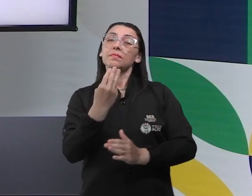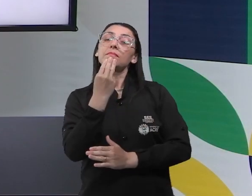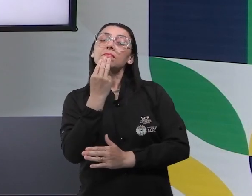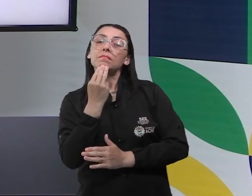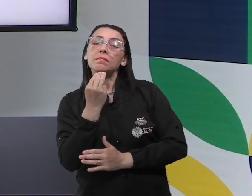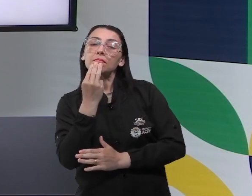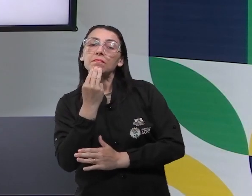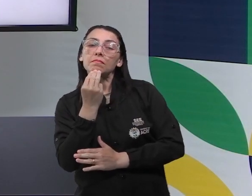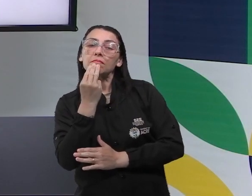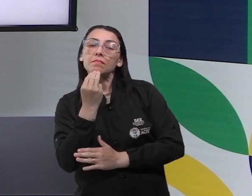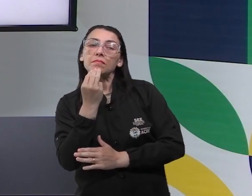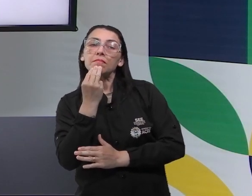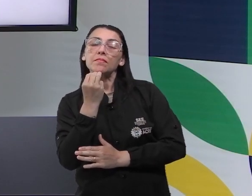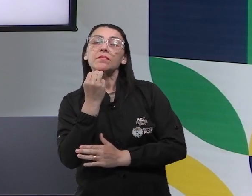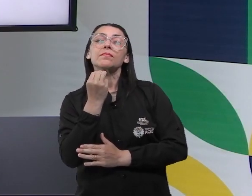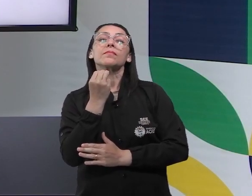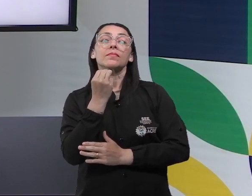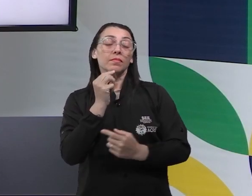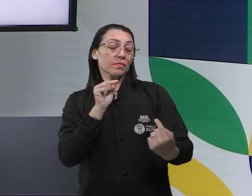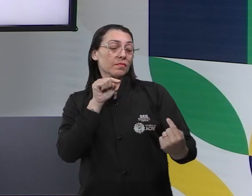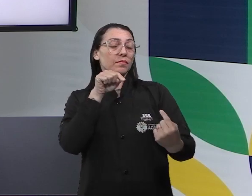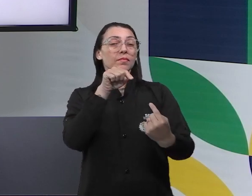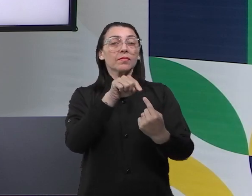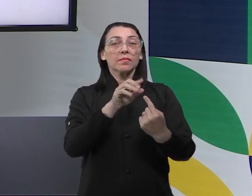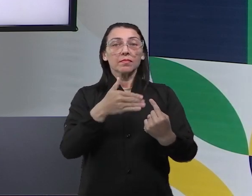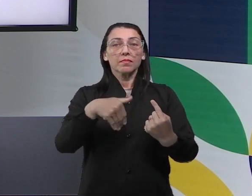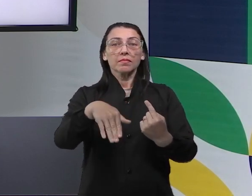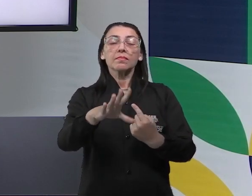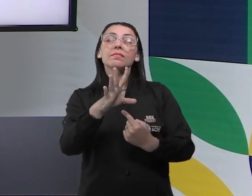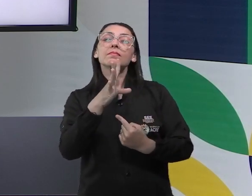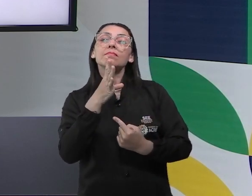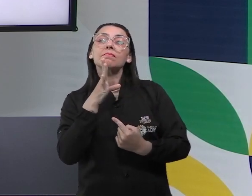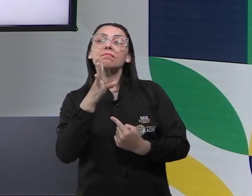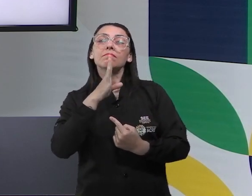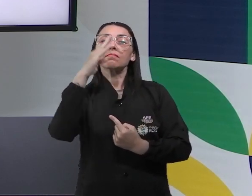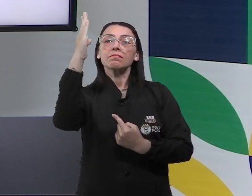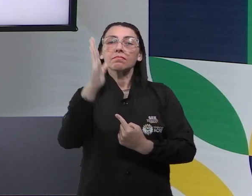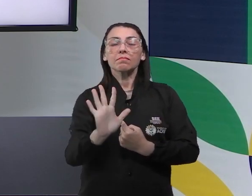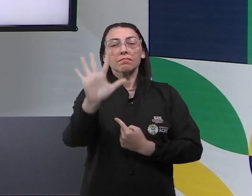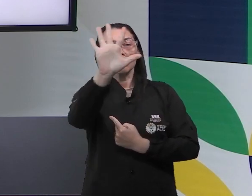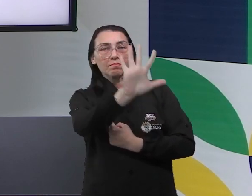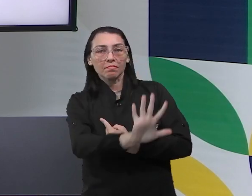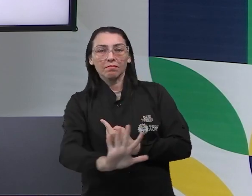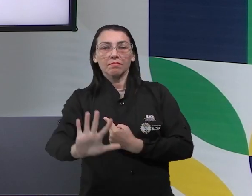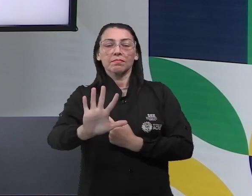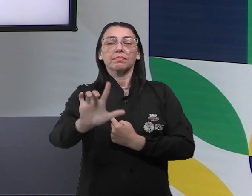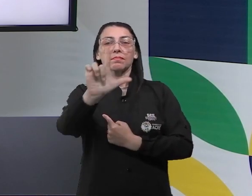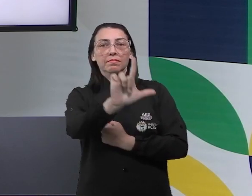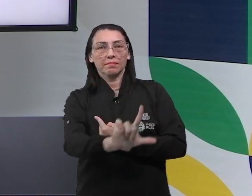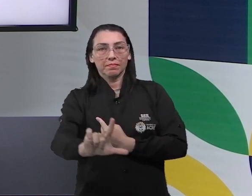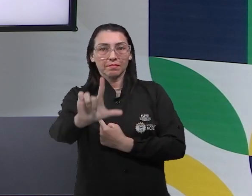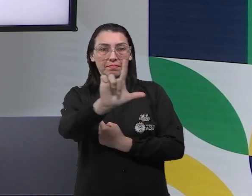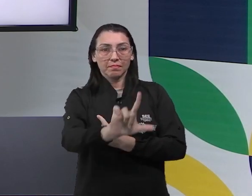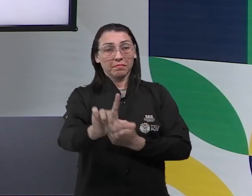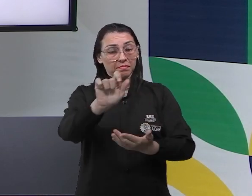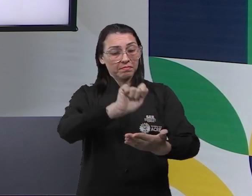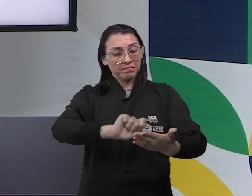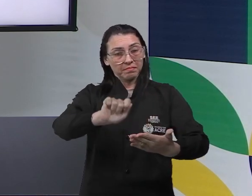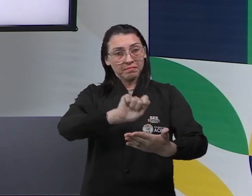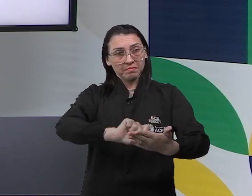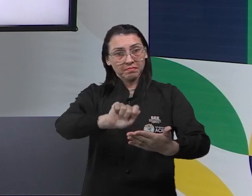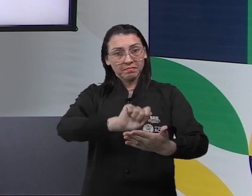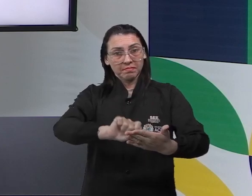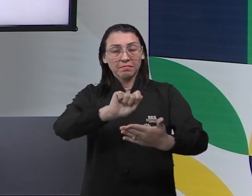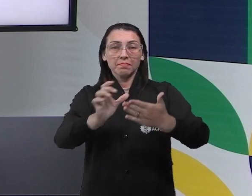de Assis, ou o motivo pelo qual ele é mais conhecido no Brasil, no campo da literatura, é por escrever